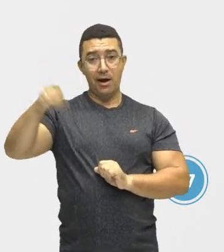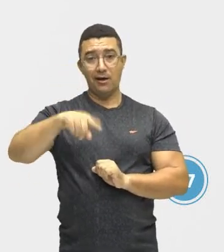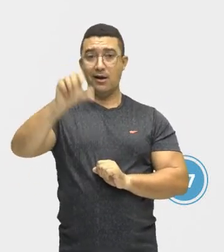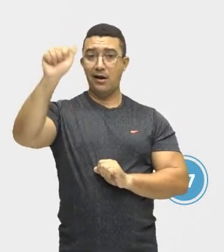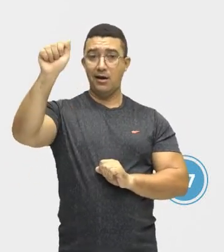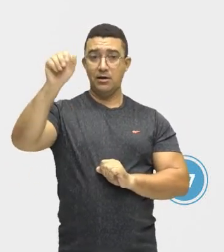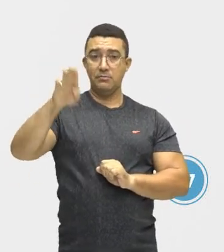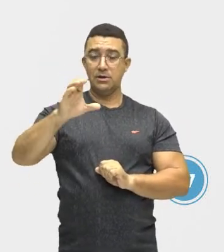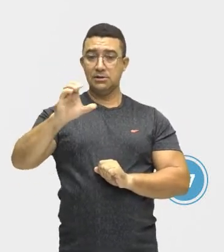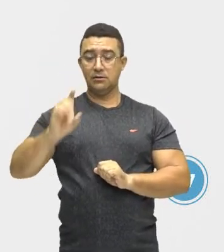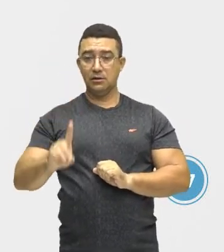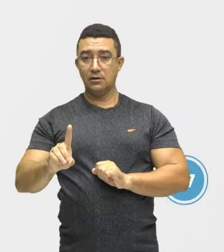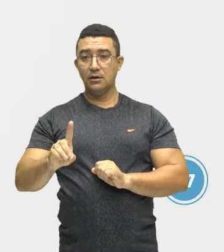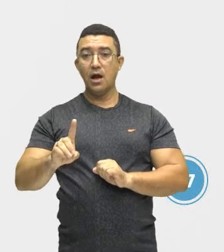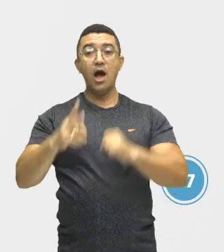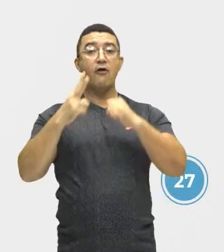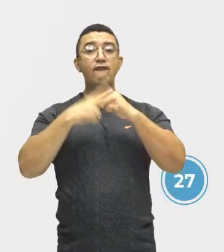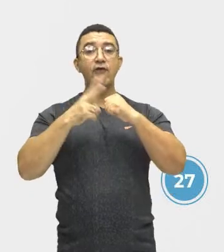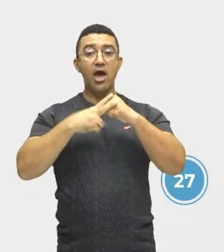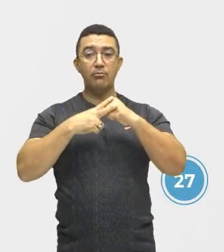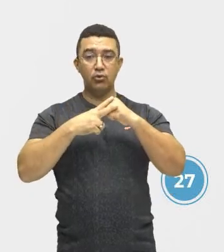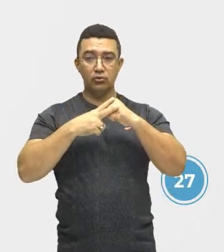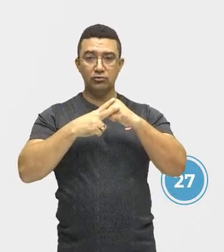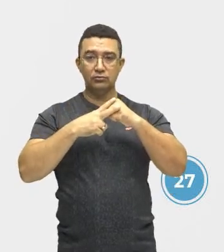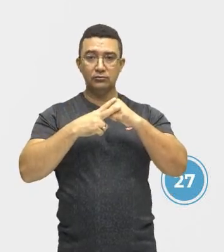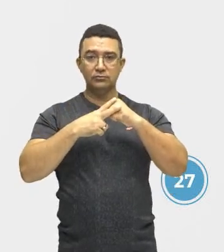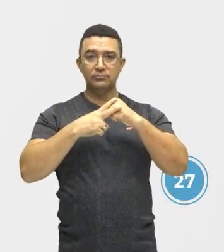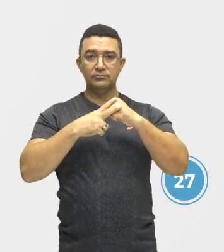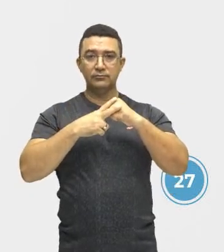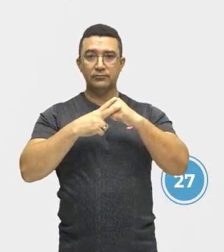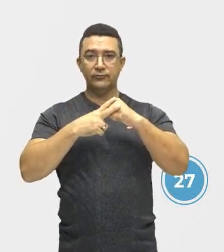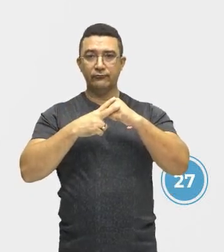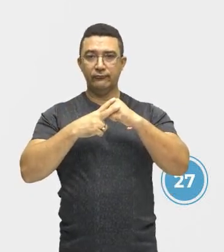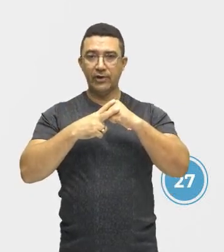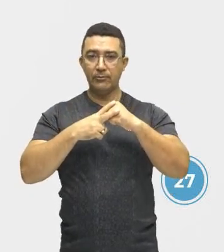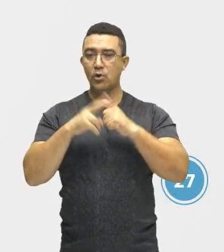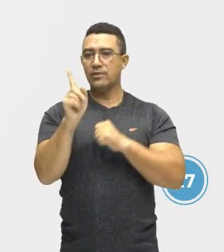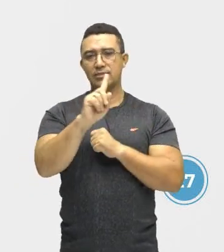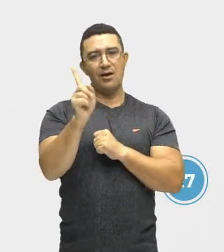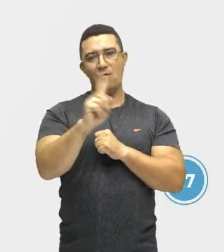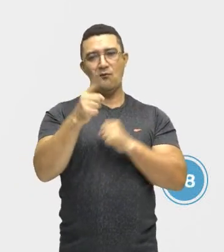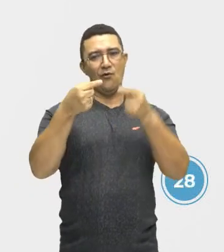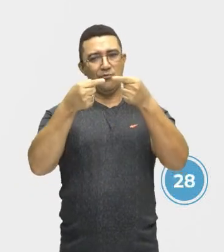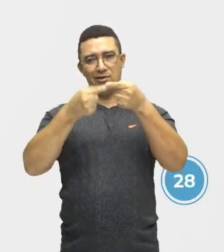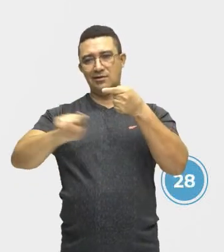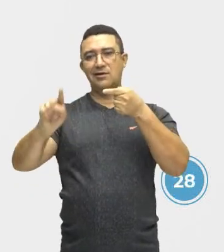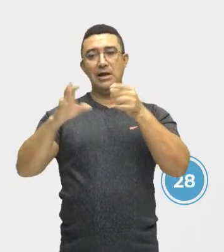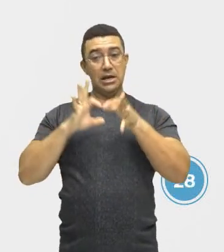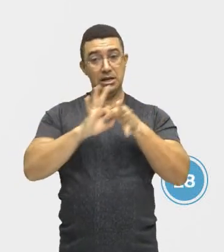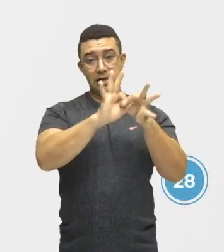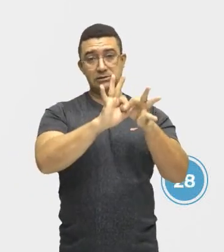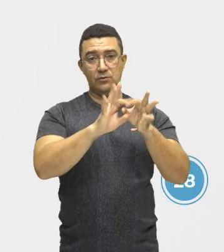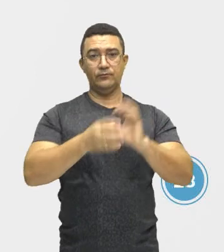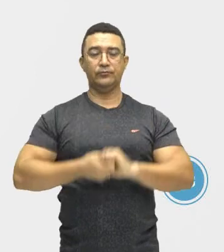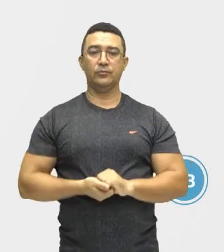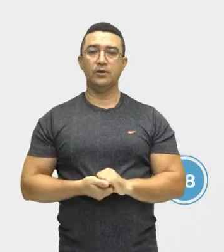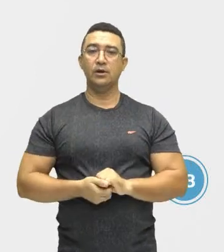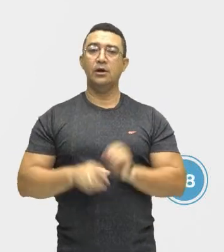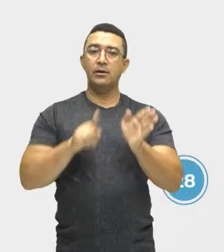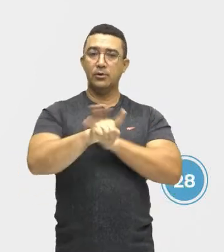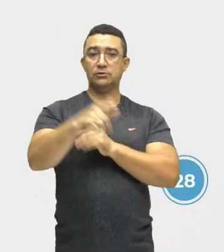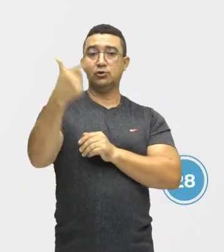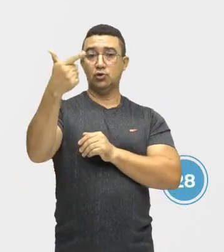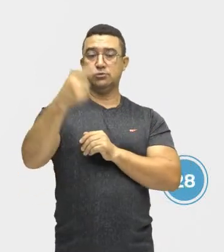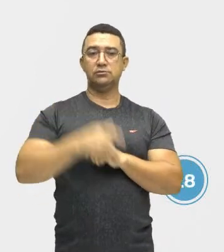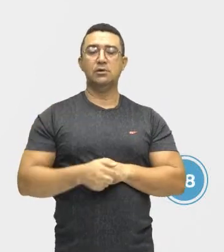o verbo destacado não é de ligação. Temos uma segunda questão, olha só. Os garotos